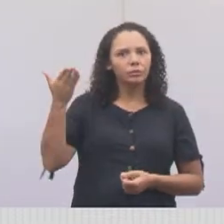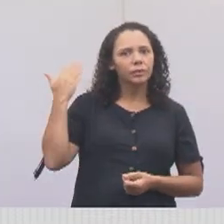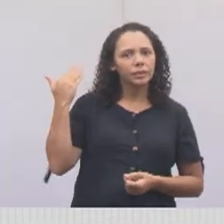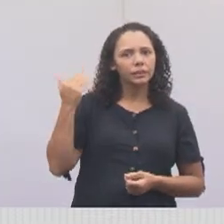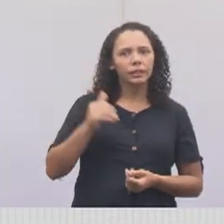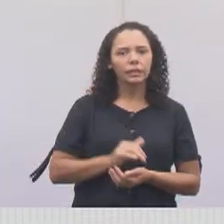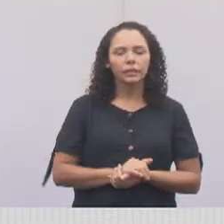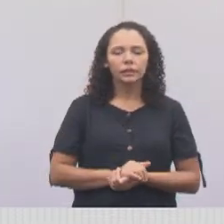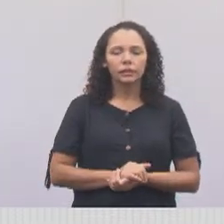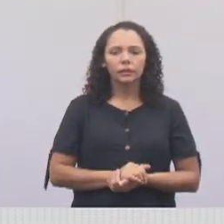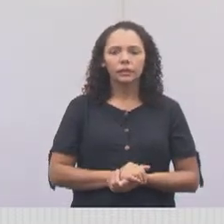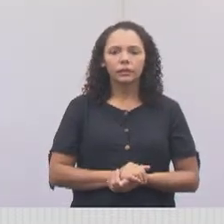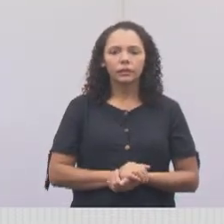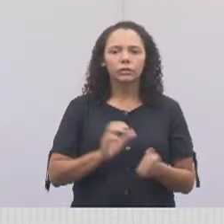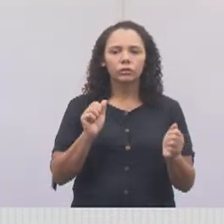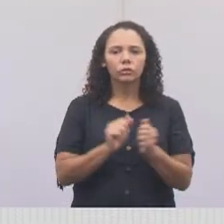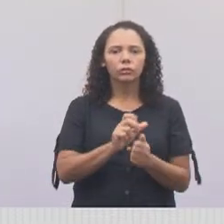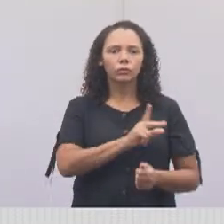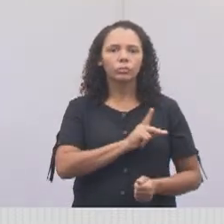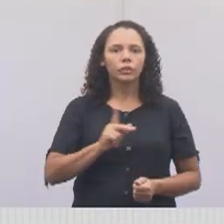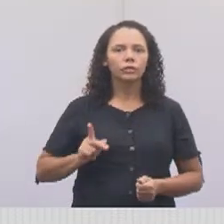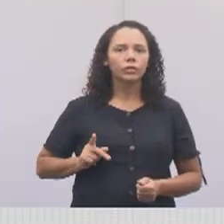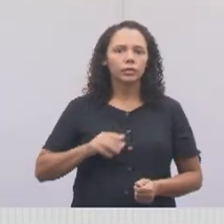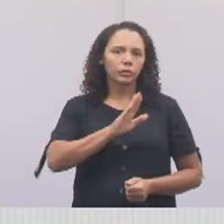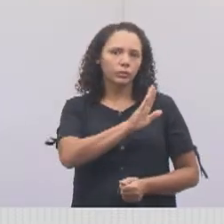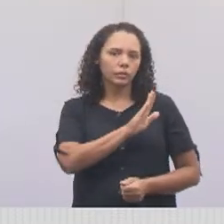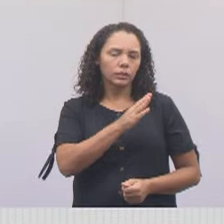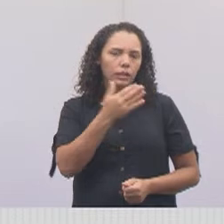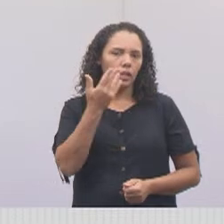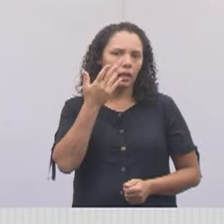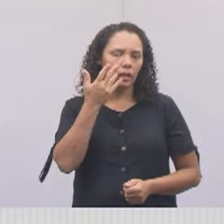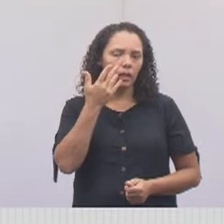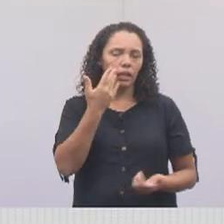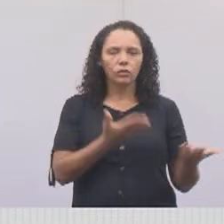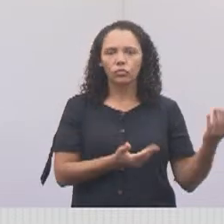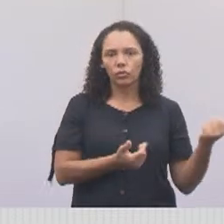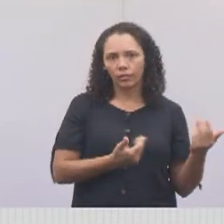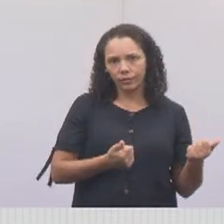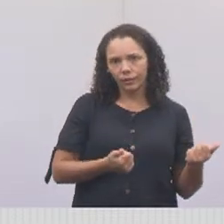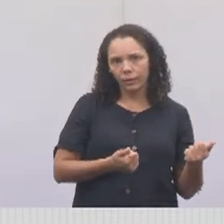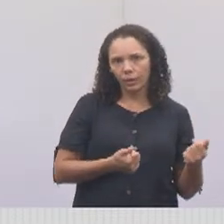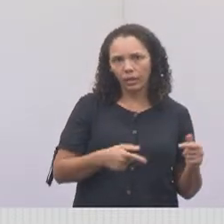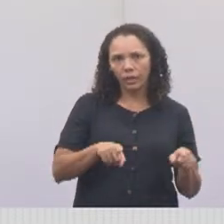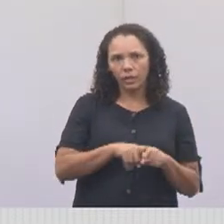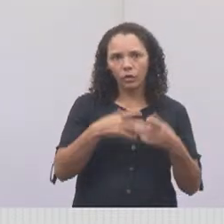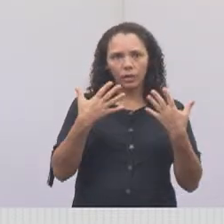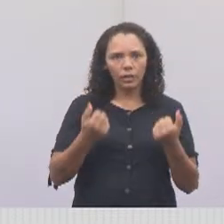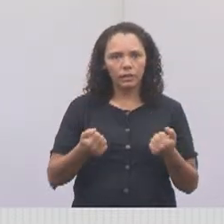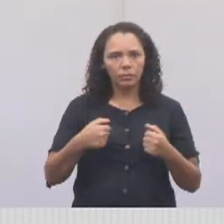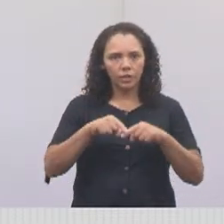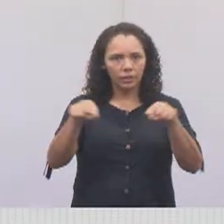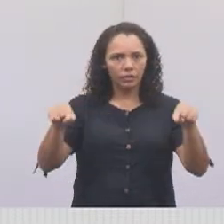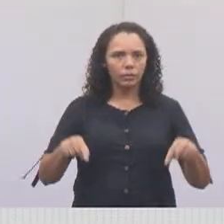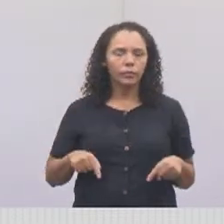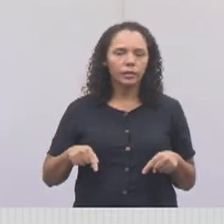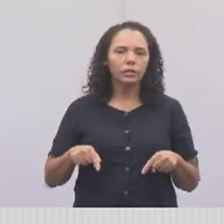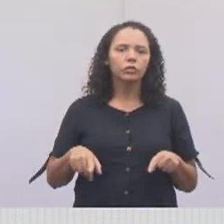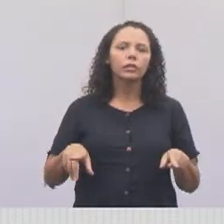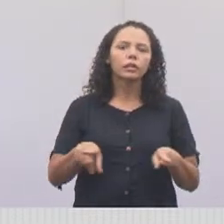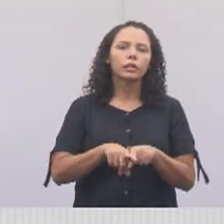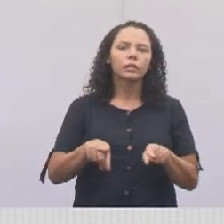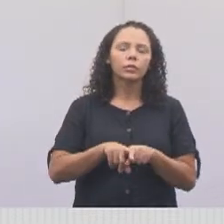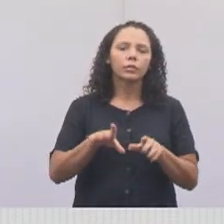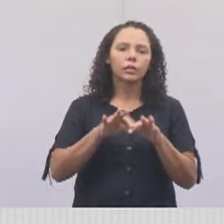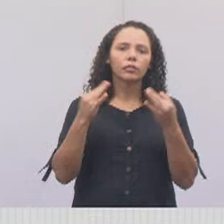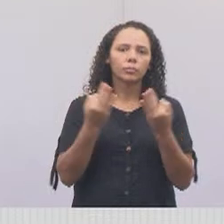com o prefeito Mirim e também o presidente da Câmara Mirim. Eu tive a oportunidade de recebê-lo no meu gabinete e também